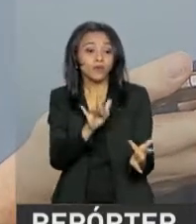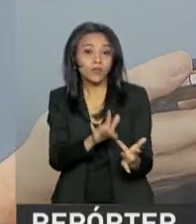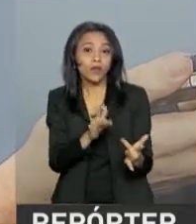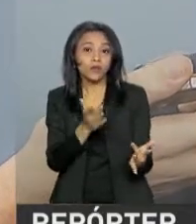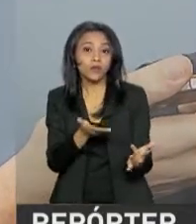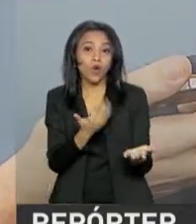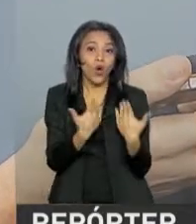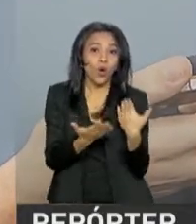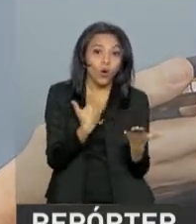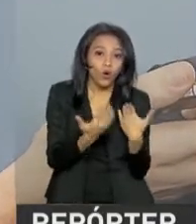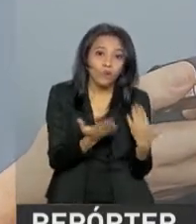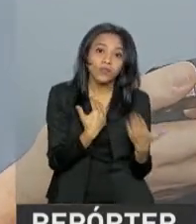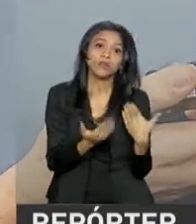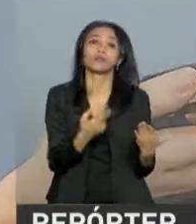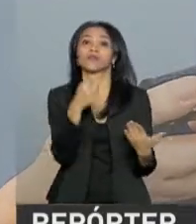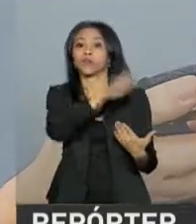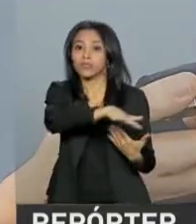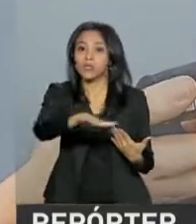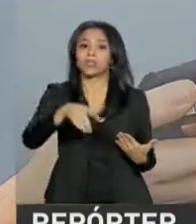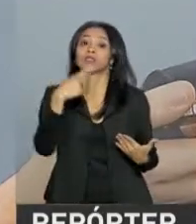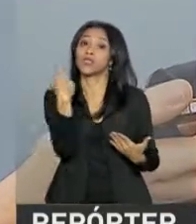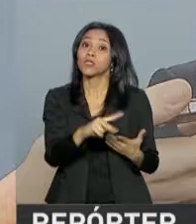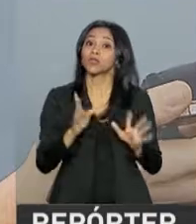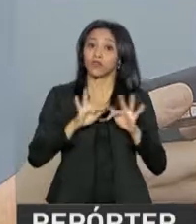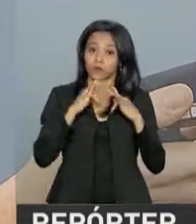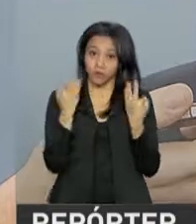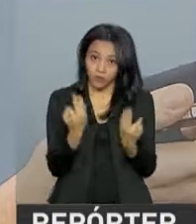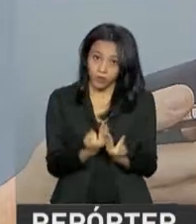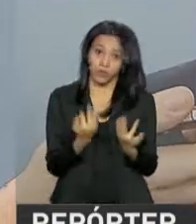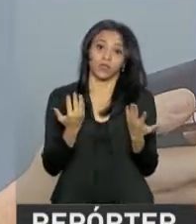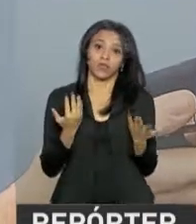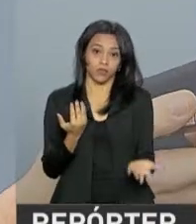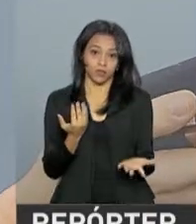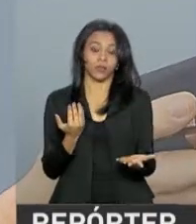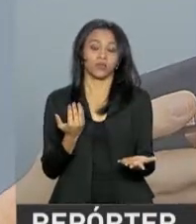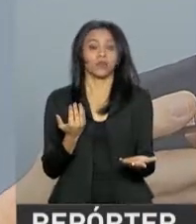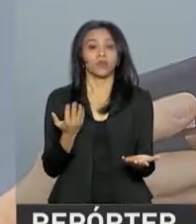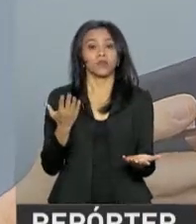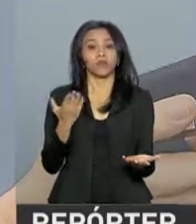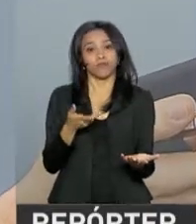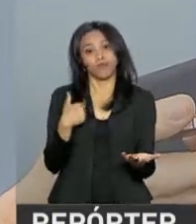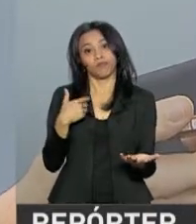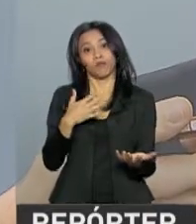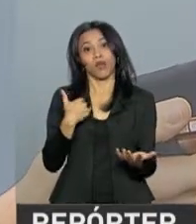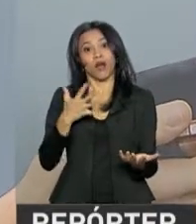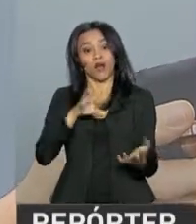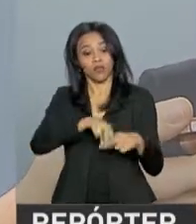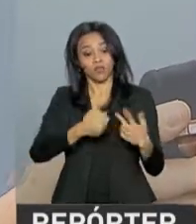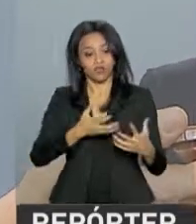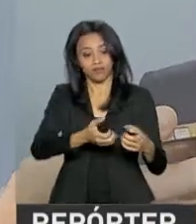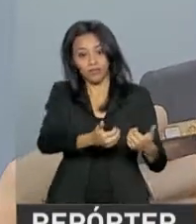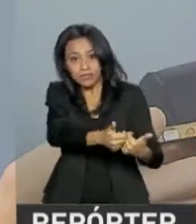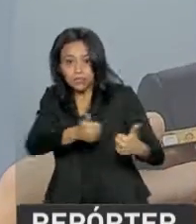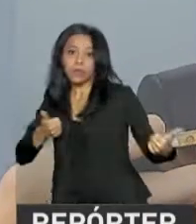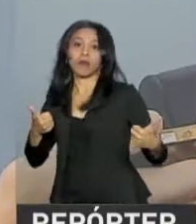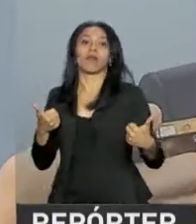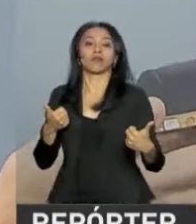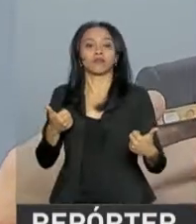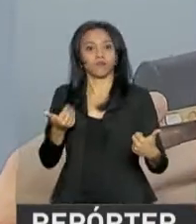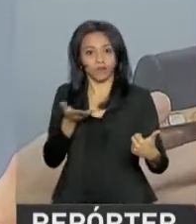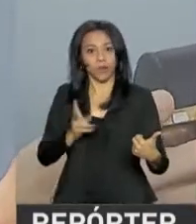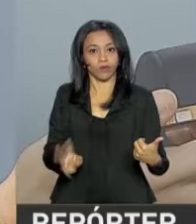suas respectivas famílias, para suprir, pelo menos através do contato, a distância física forçada a que eles foram